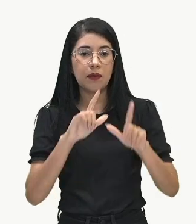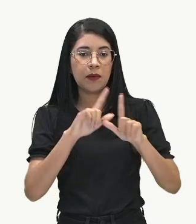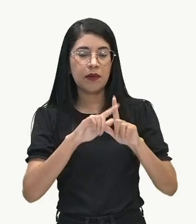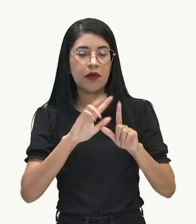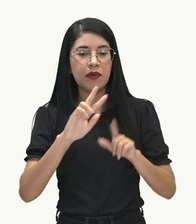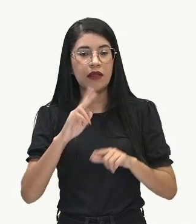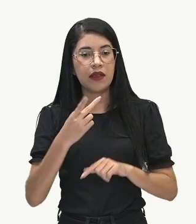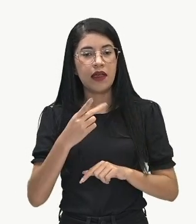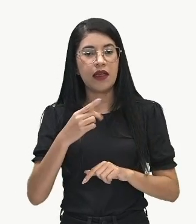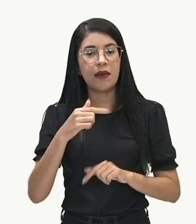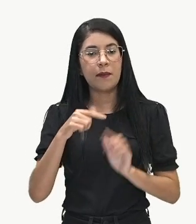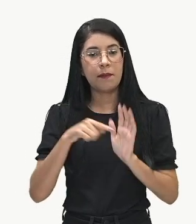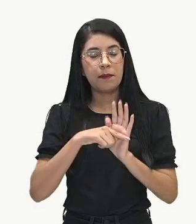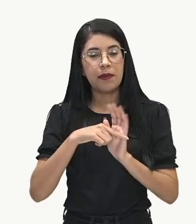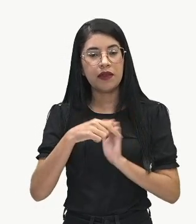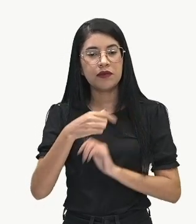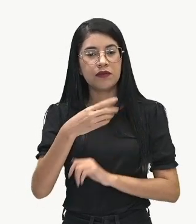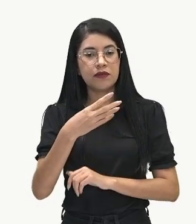a menos